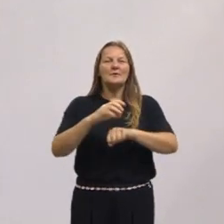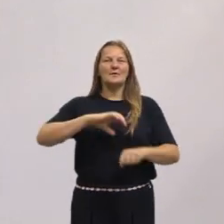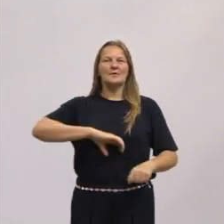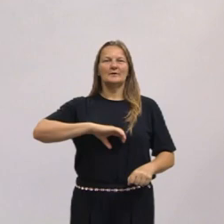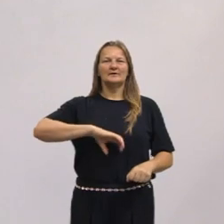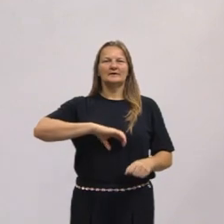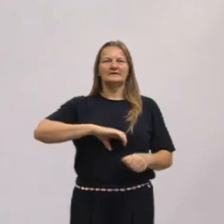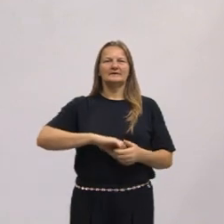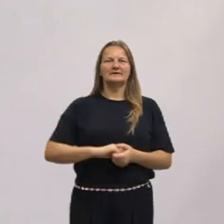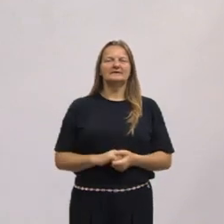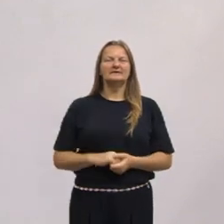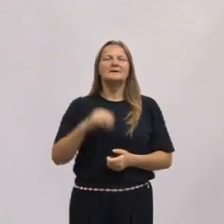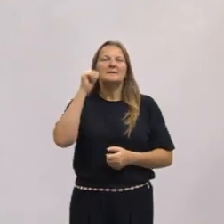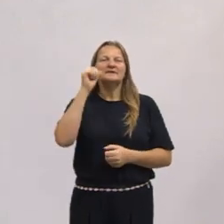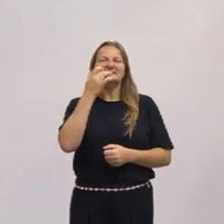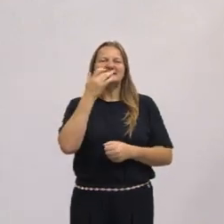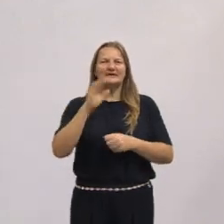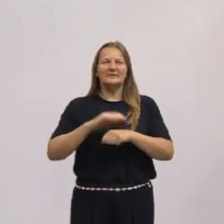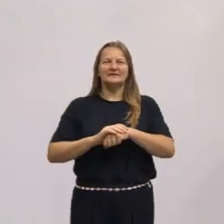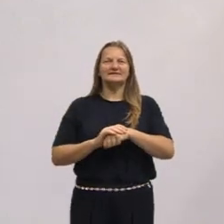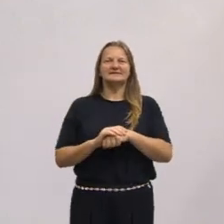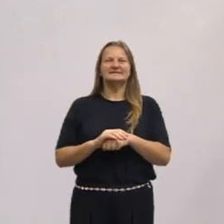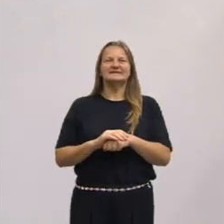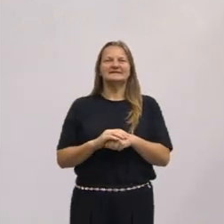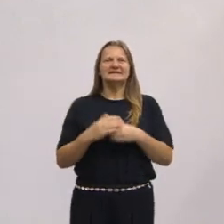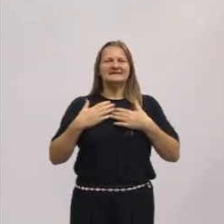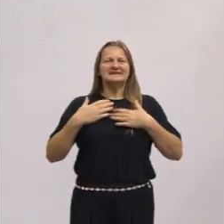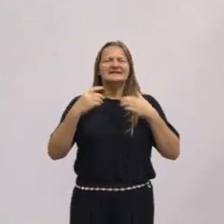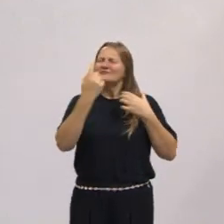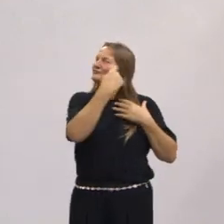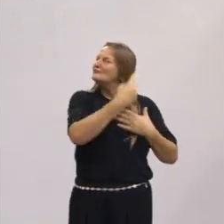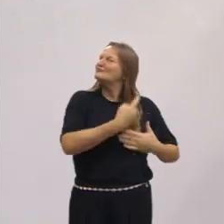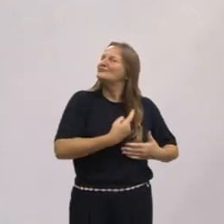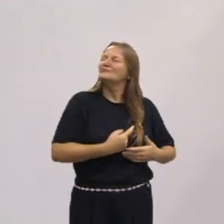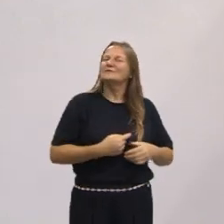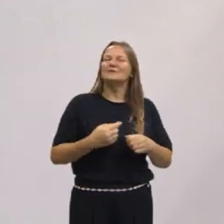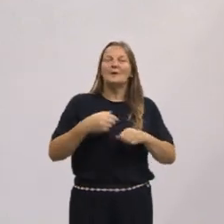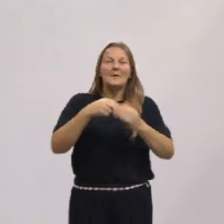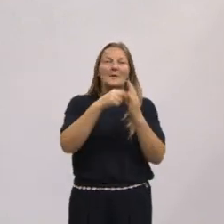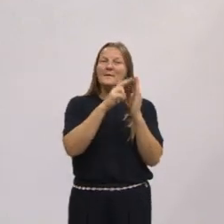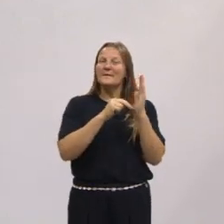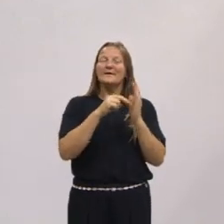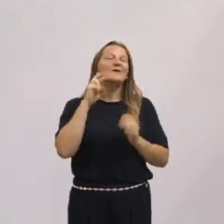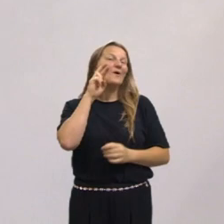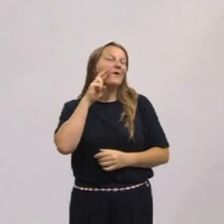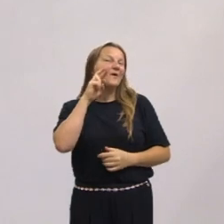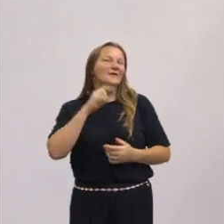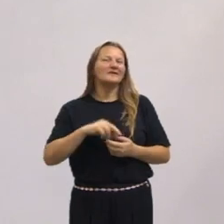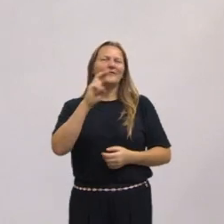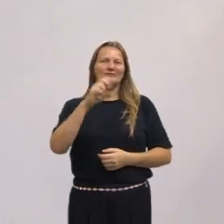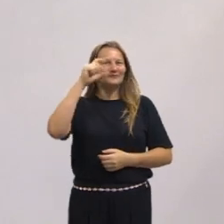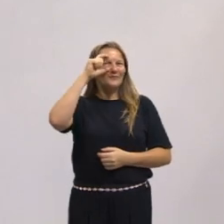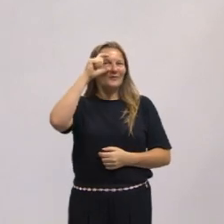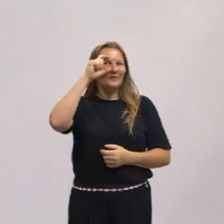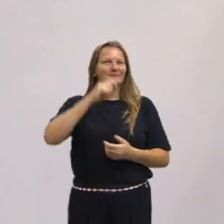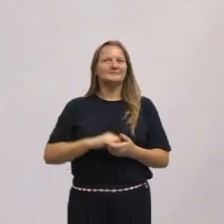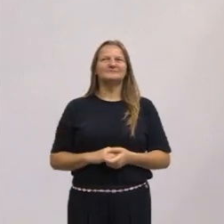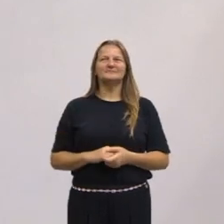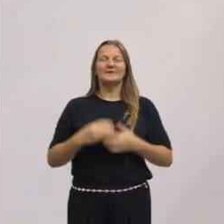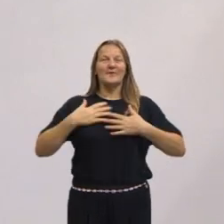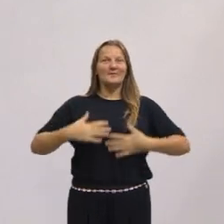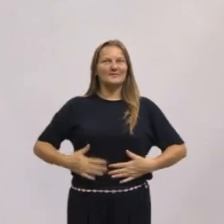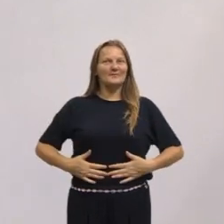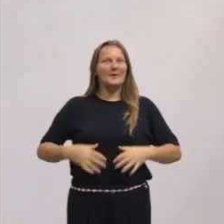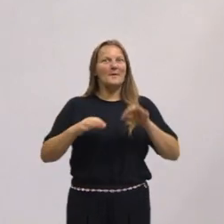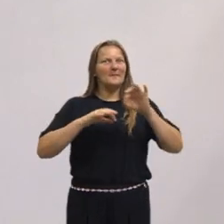eu sou uma mulher branca de estatura média cabelos cacheados pintados aí de Rosa uso óculos tô aqui com a camiseta